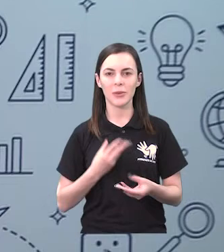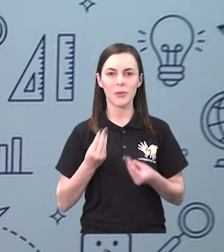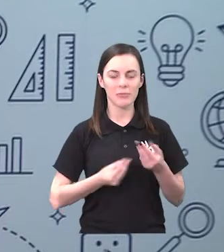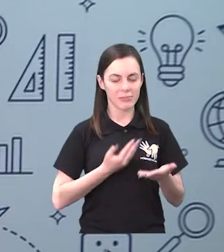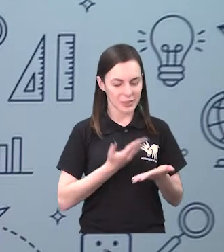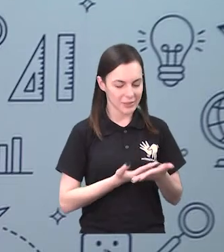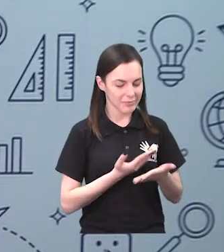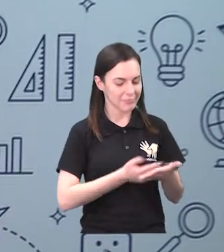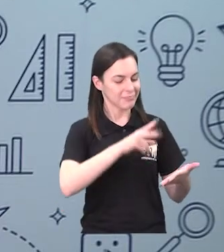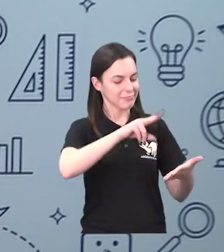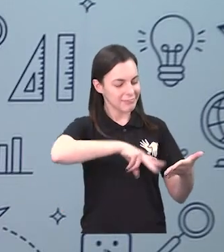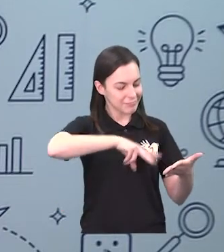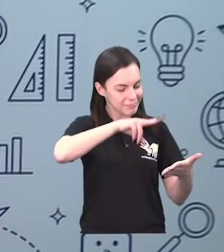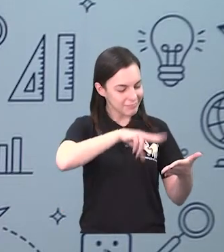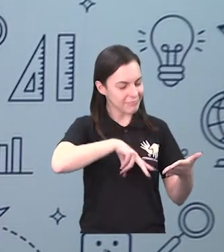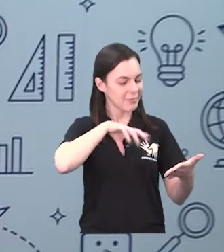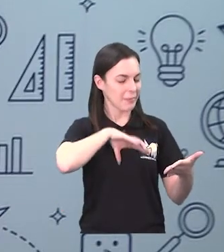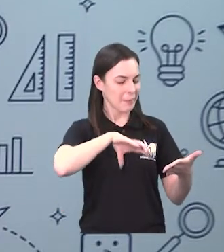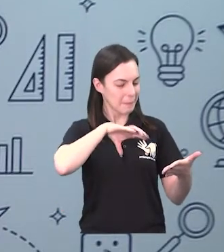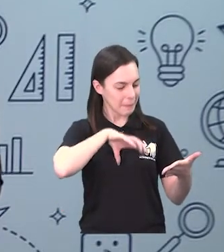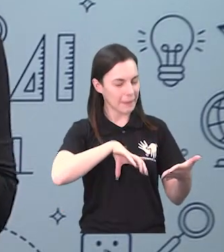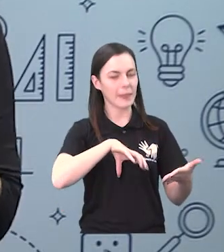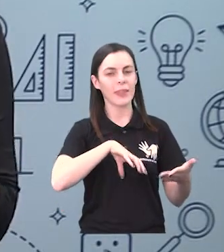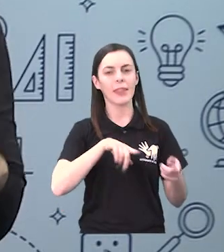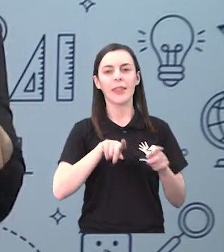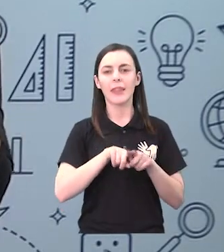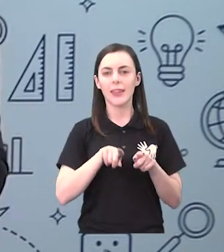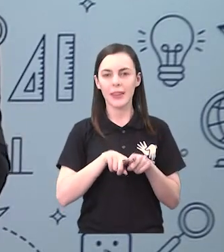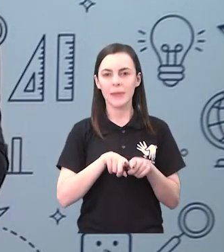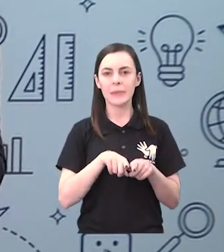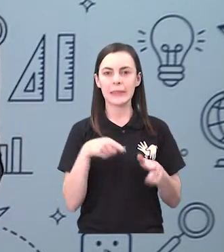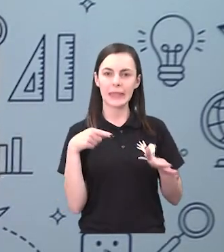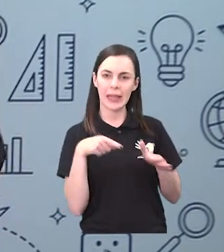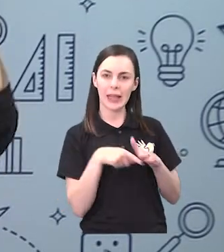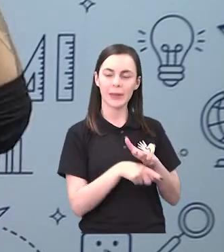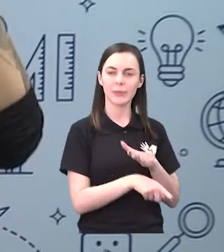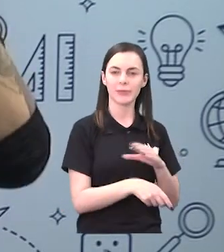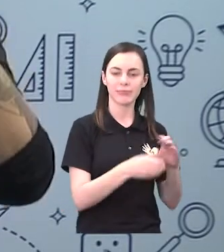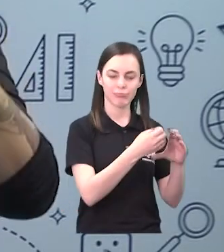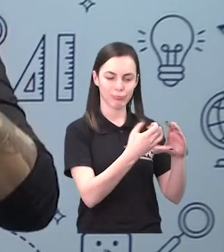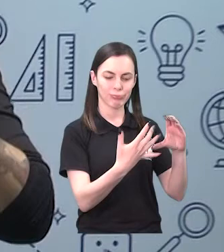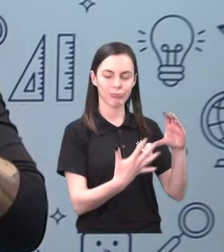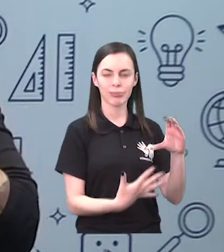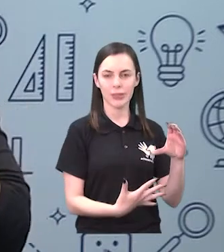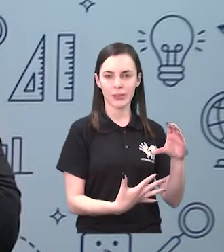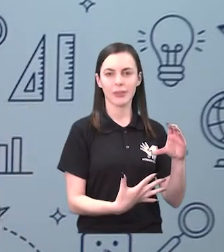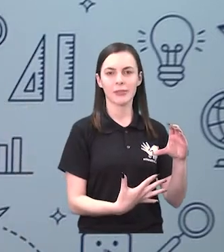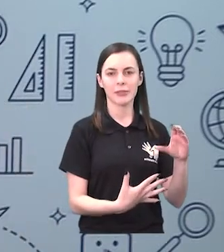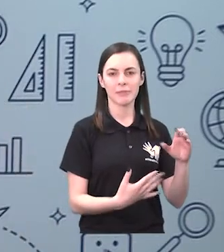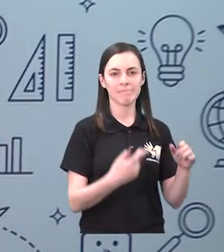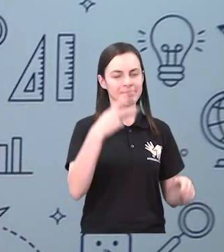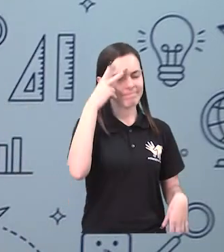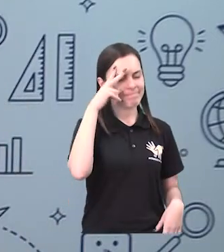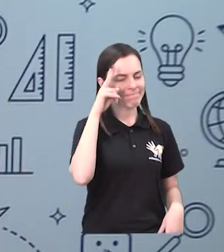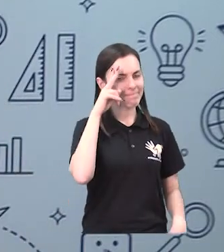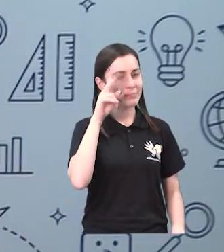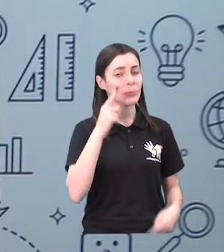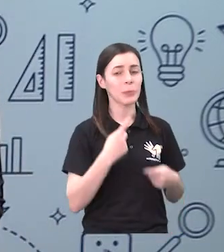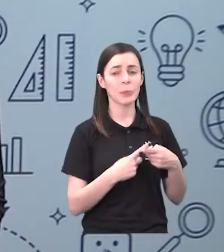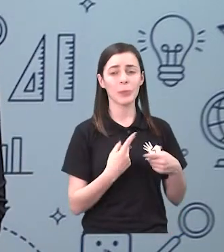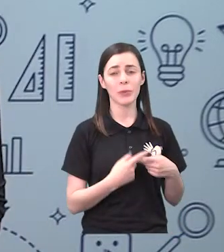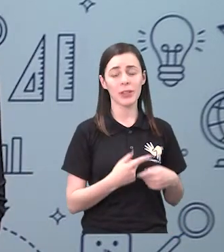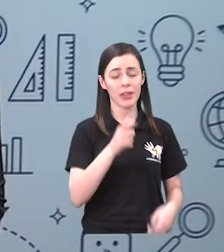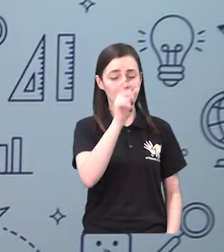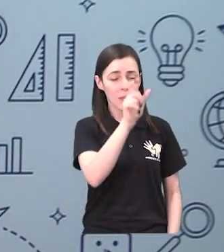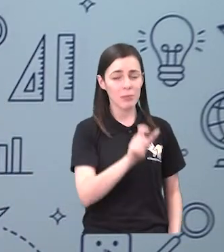de estudá-lo de lê-lo e de mergulhar nas características dele em toda a